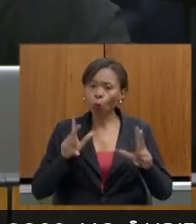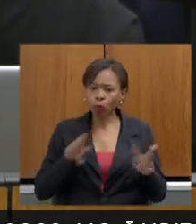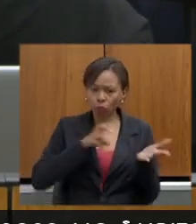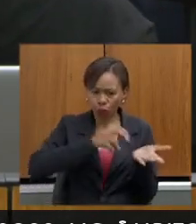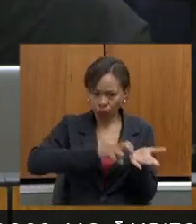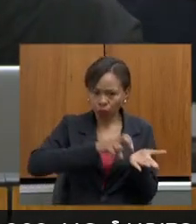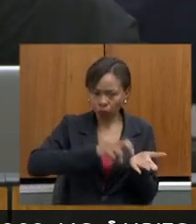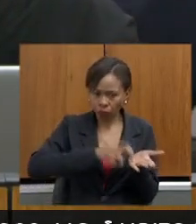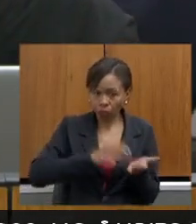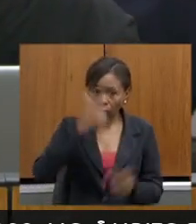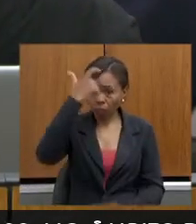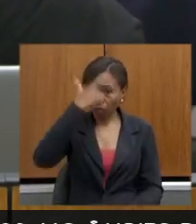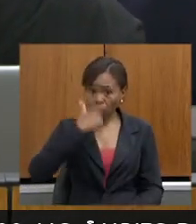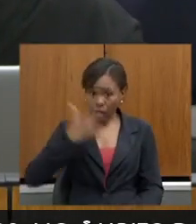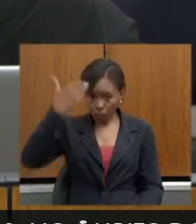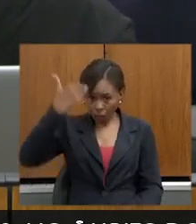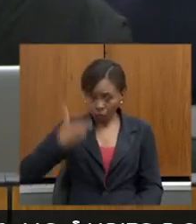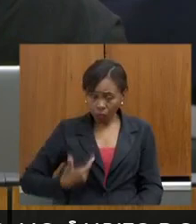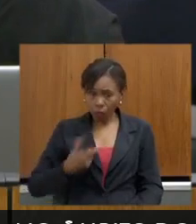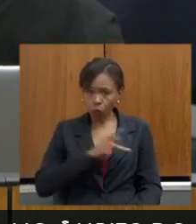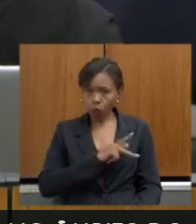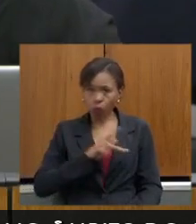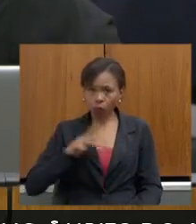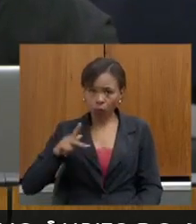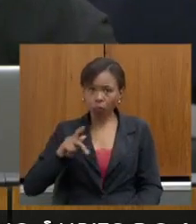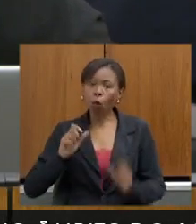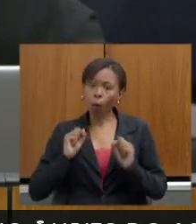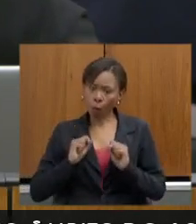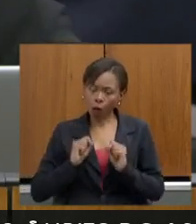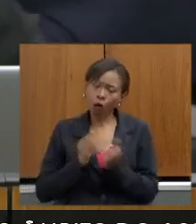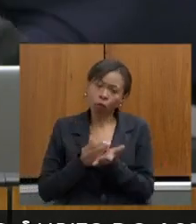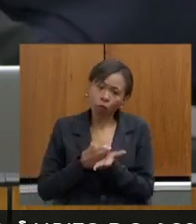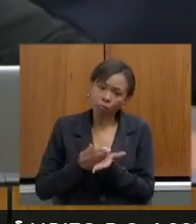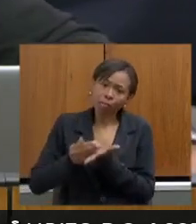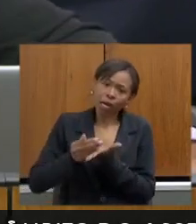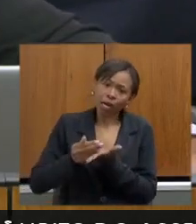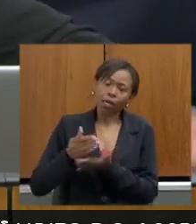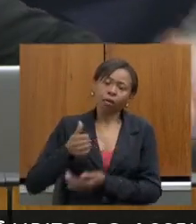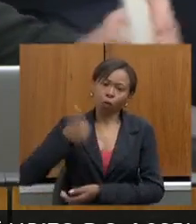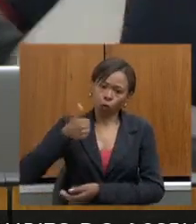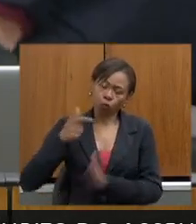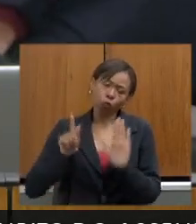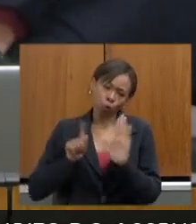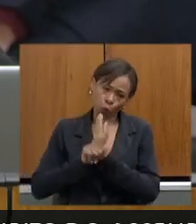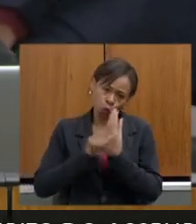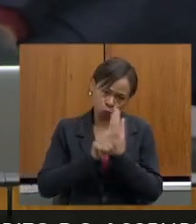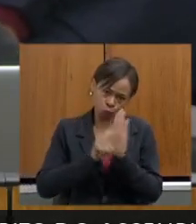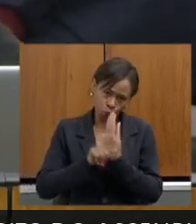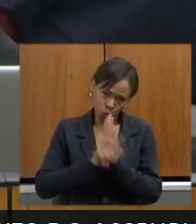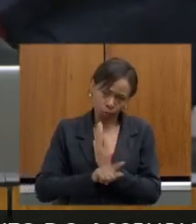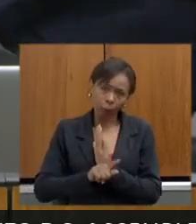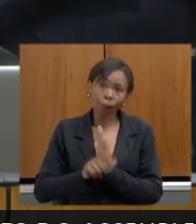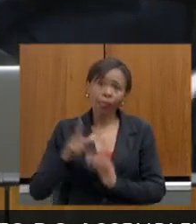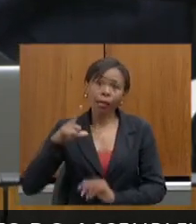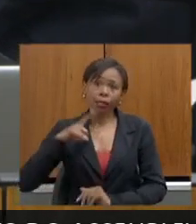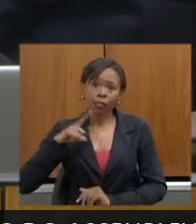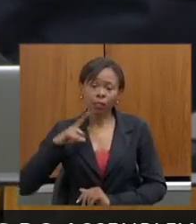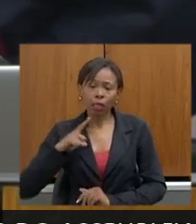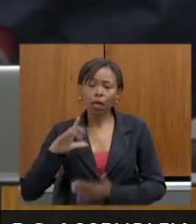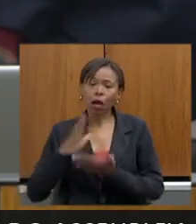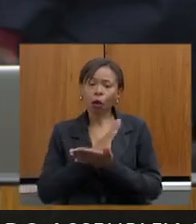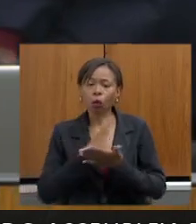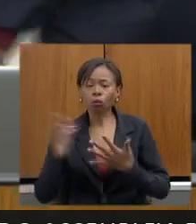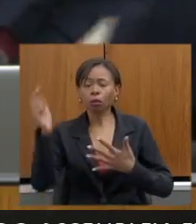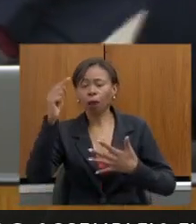esse presidente teria da prerrogativa de iniciar as perguntas a gente tem umas perguntas o número